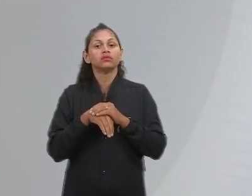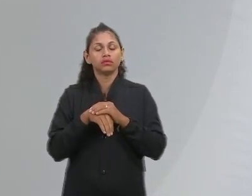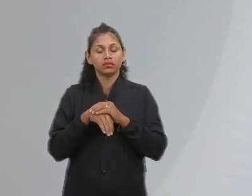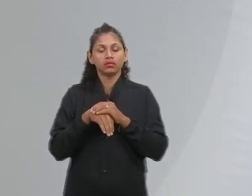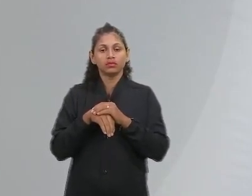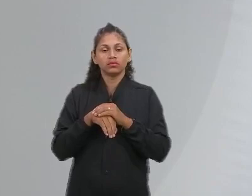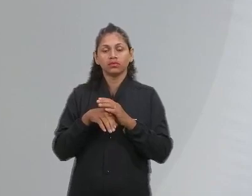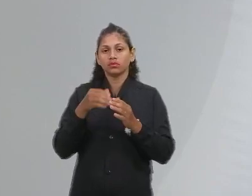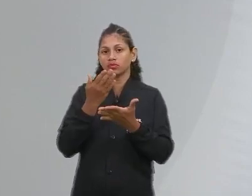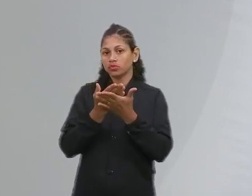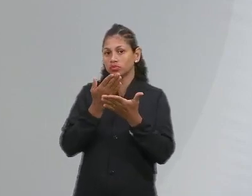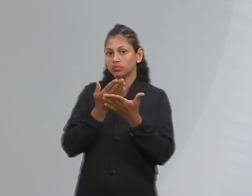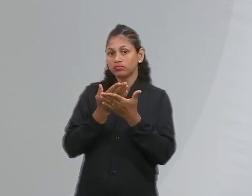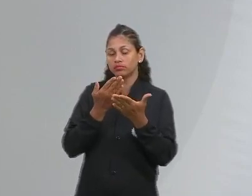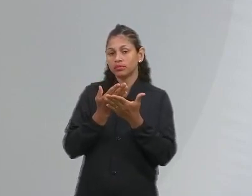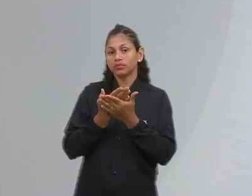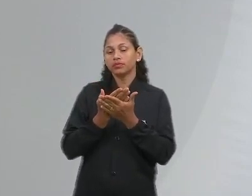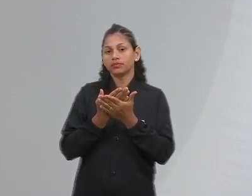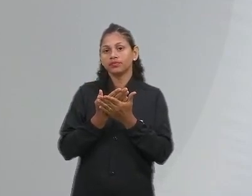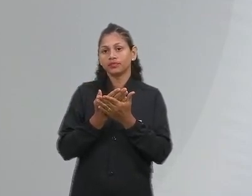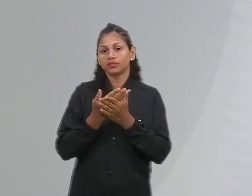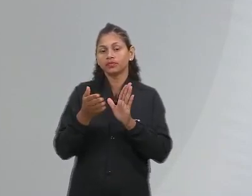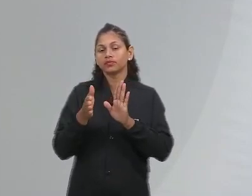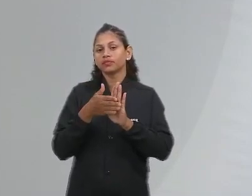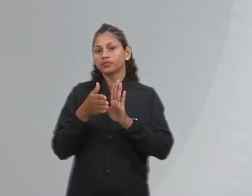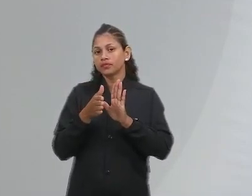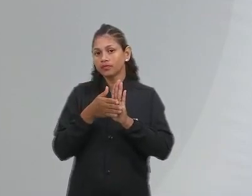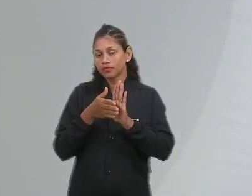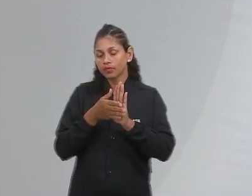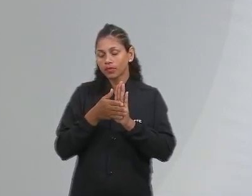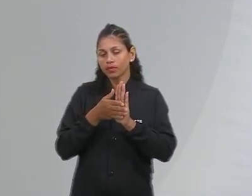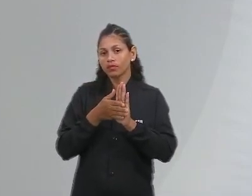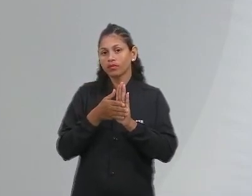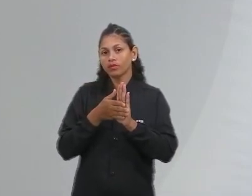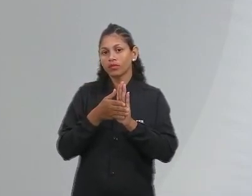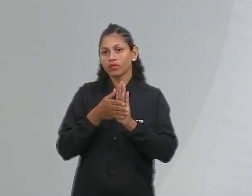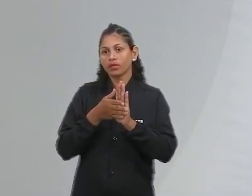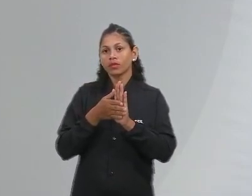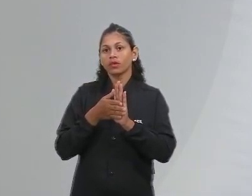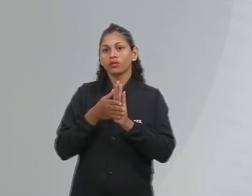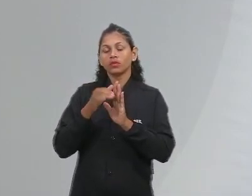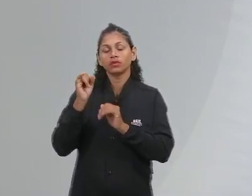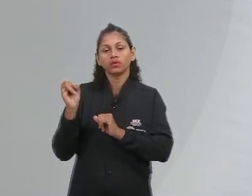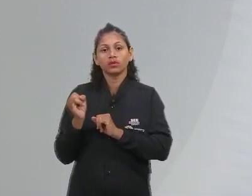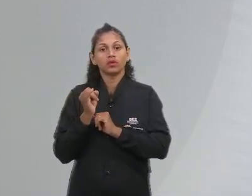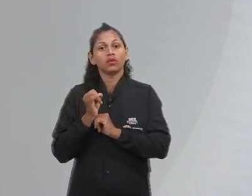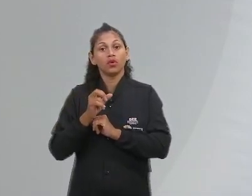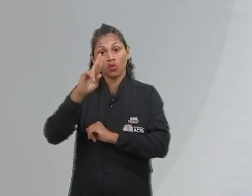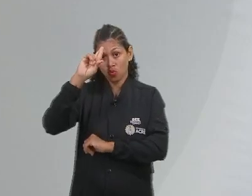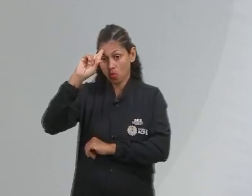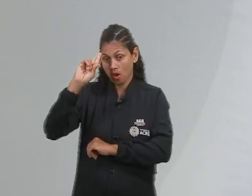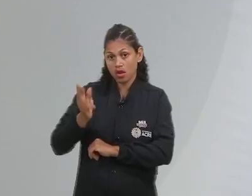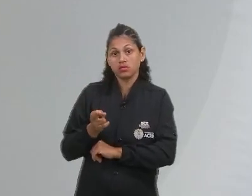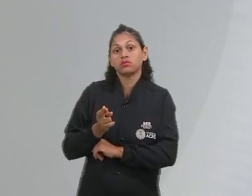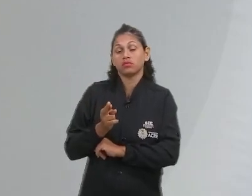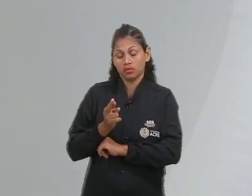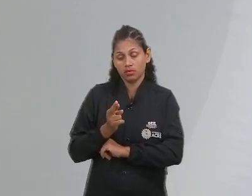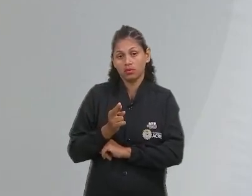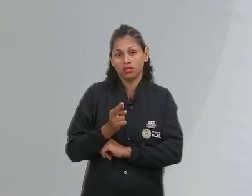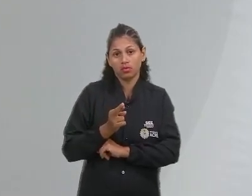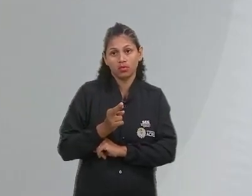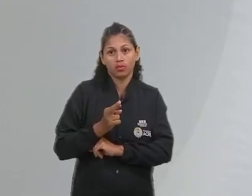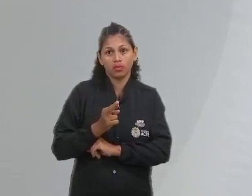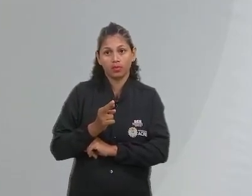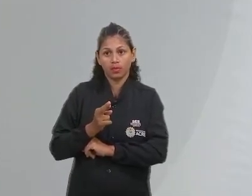trabalho, nós vamos tratar especialmente do racionalismo. Então, o